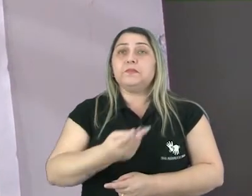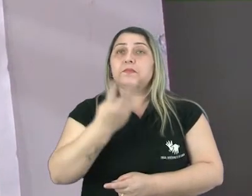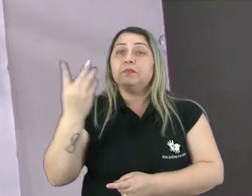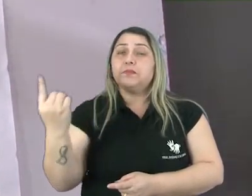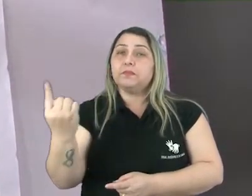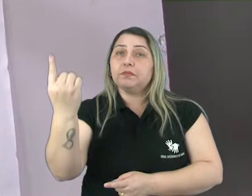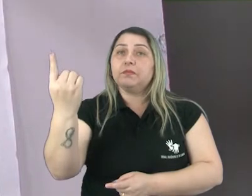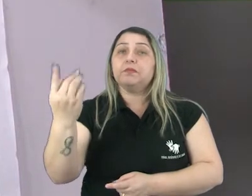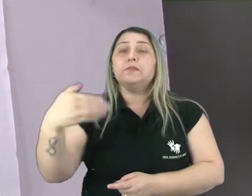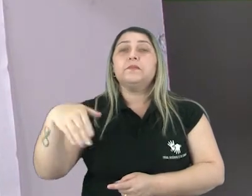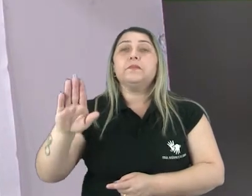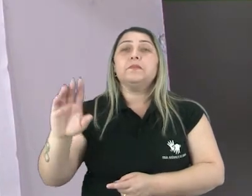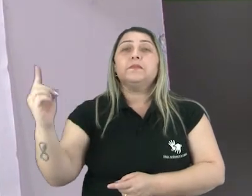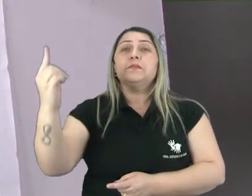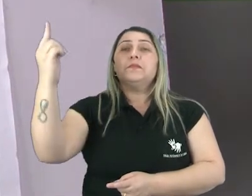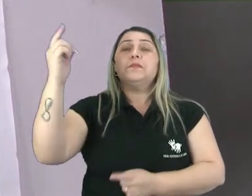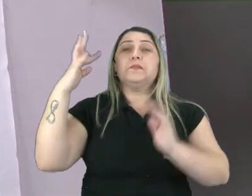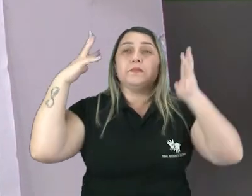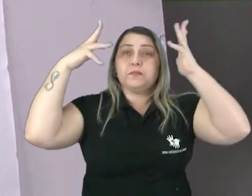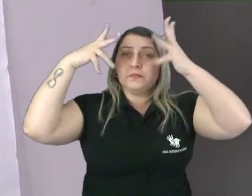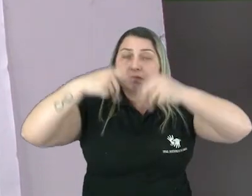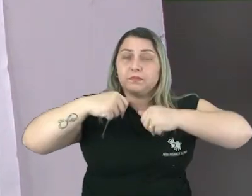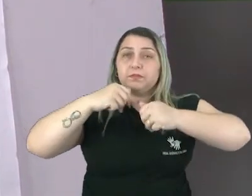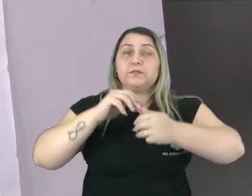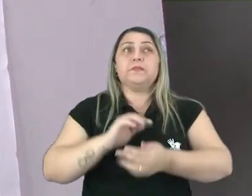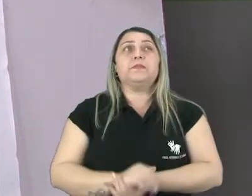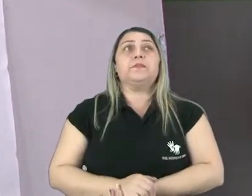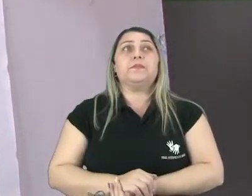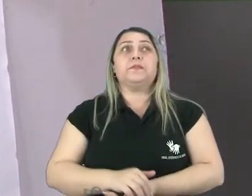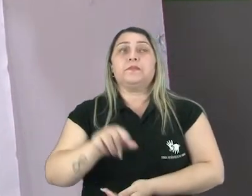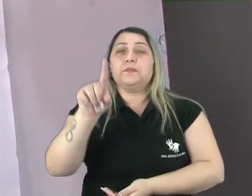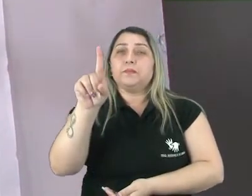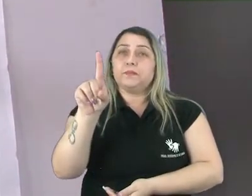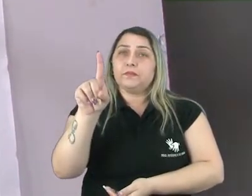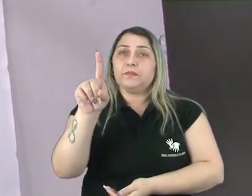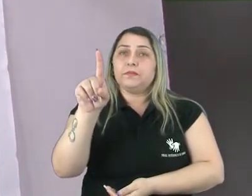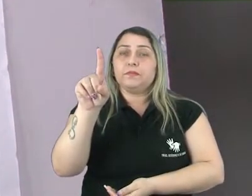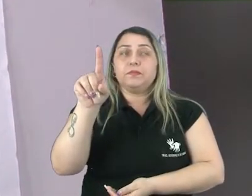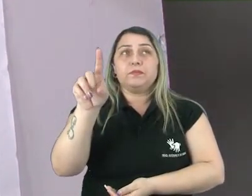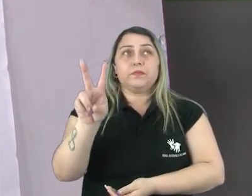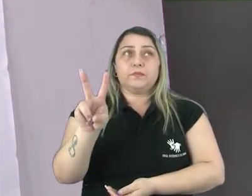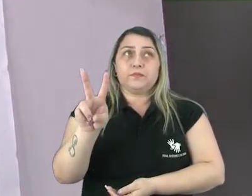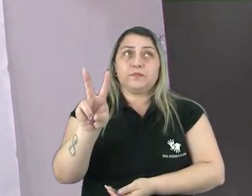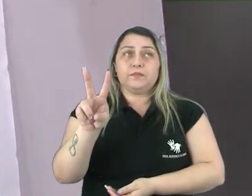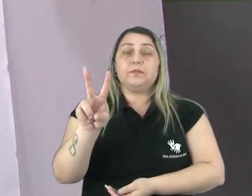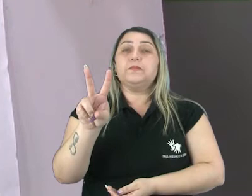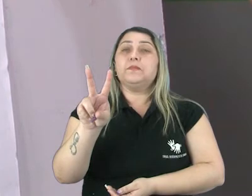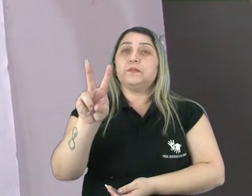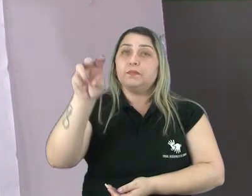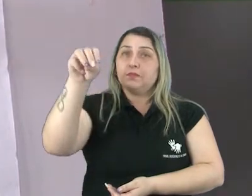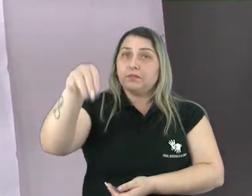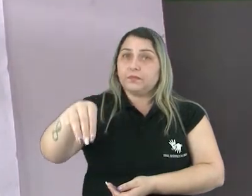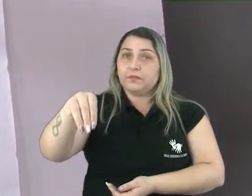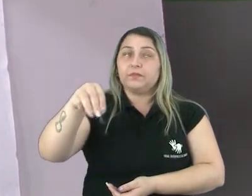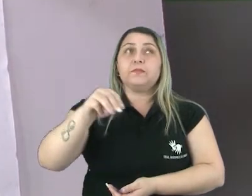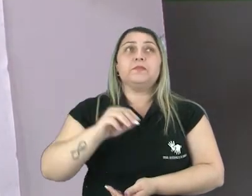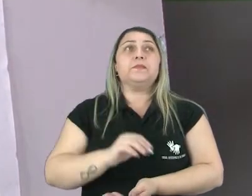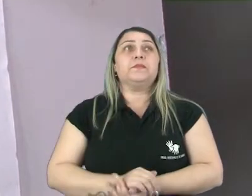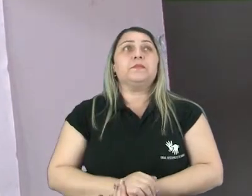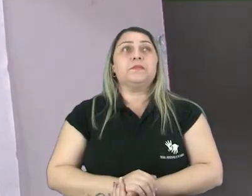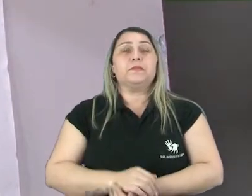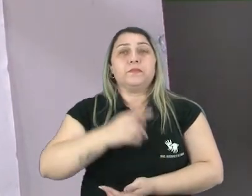mais alto que o leão? Então, está passando o quê? 1, 2 metros. Então,